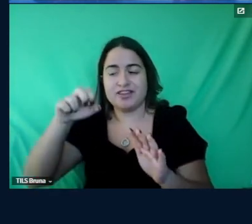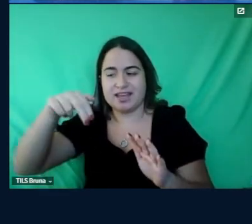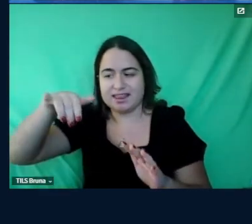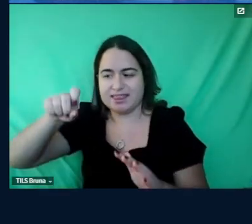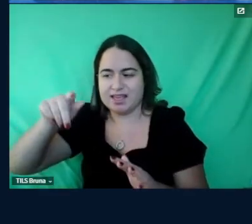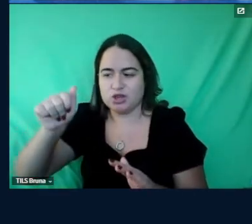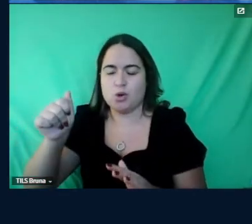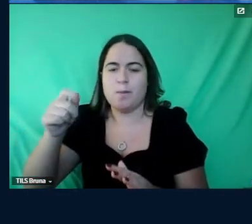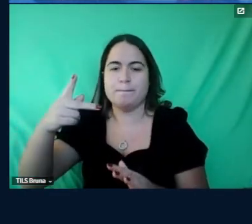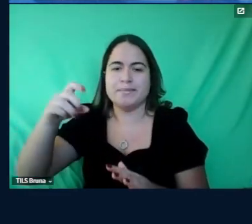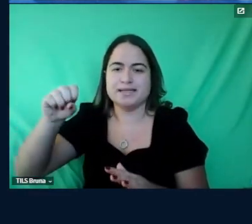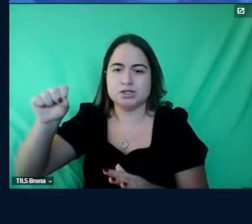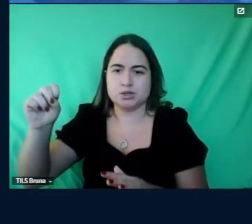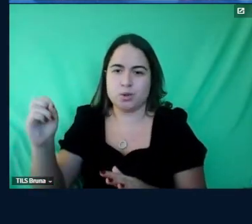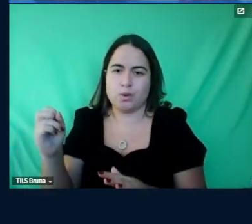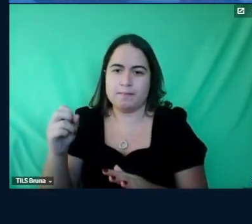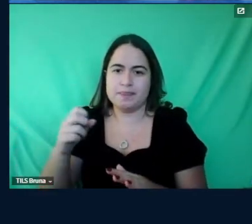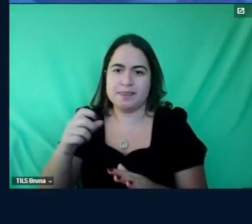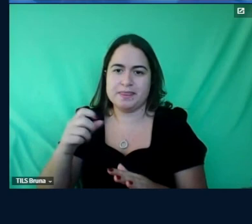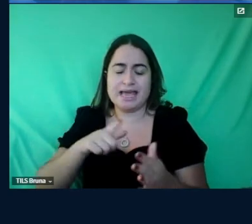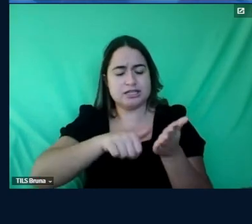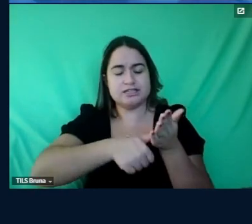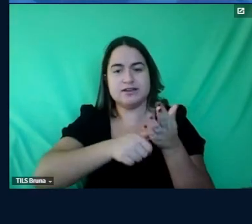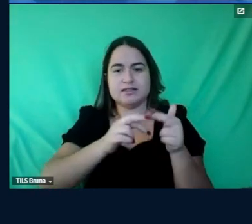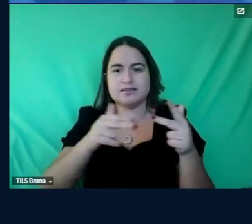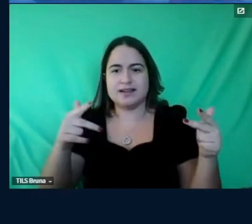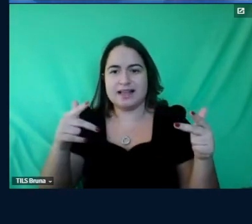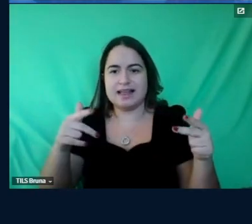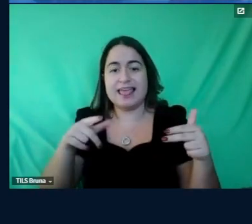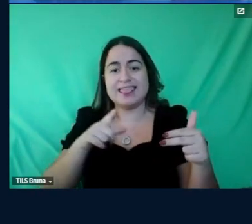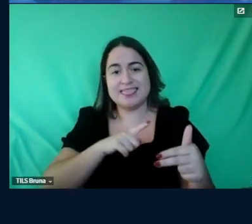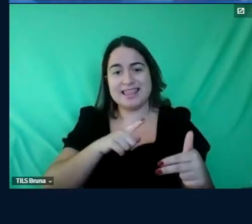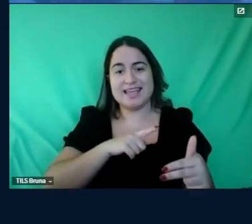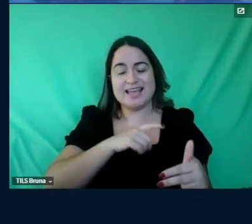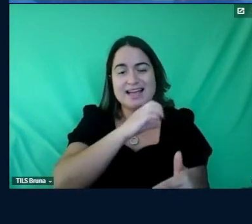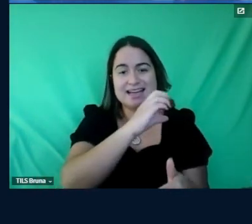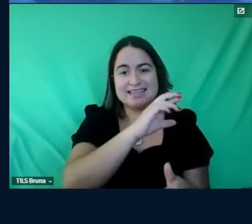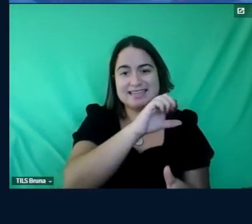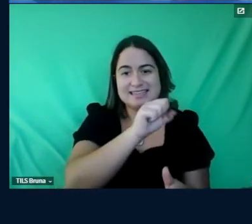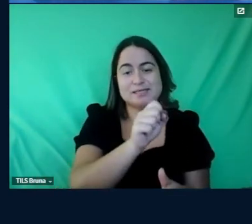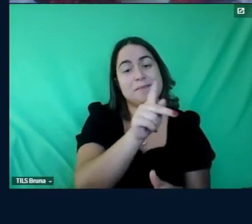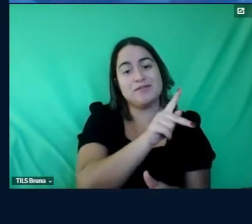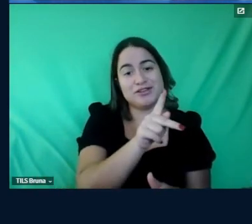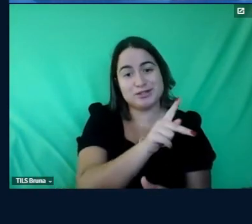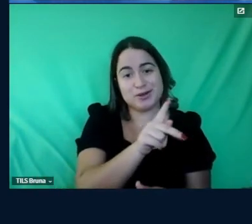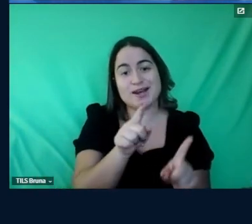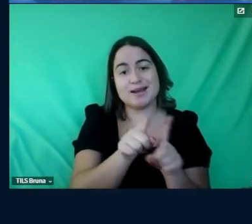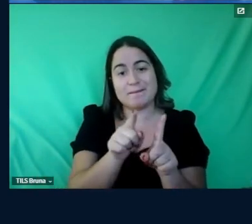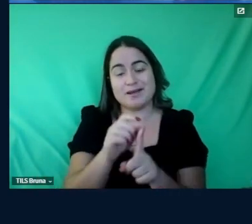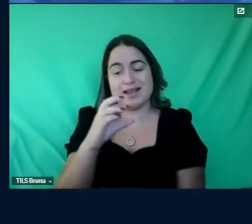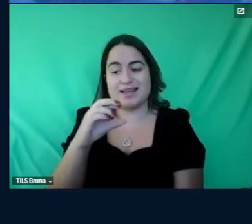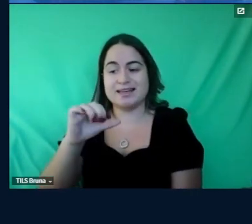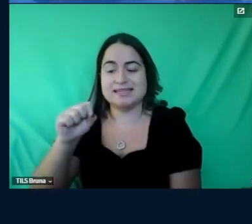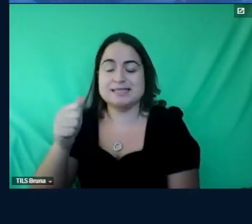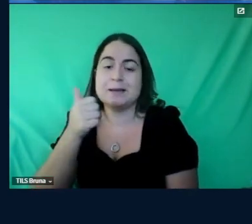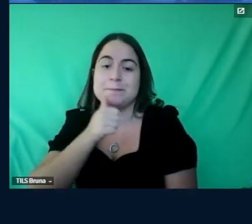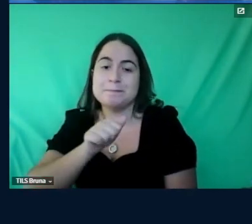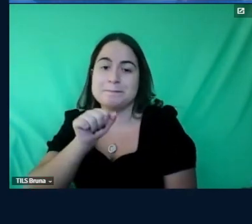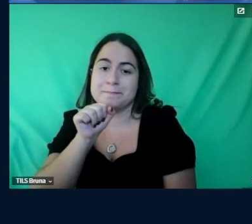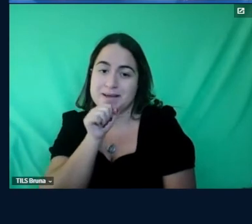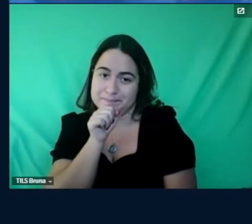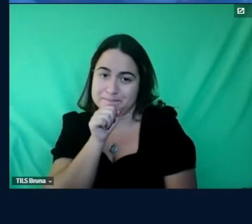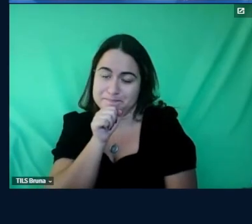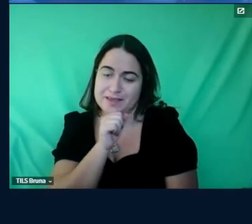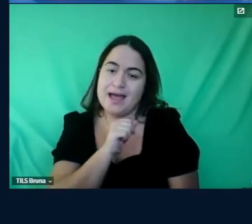né as que mais sobressaem são a Cris teacher e a Cris mãe né e a pesquisa